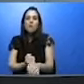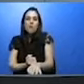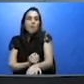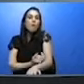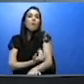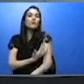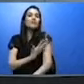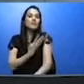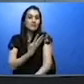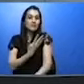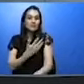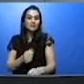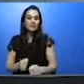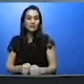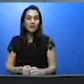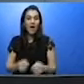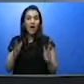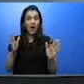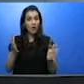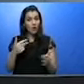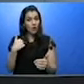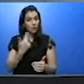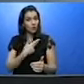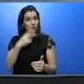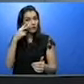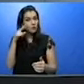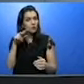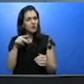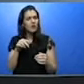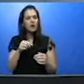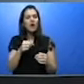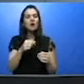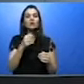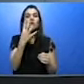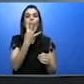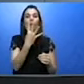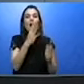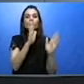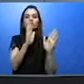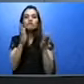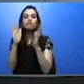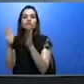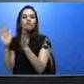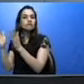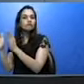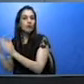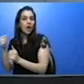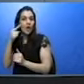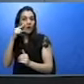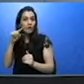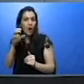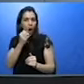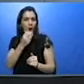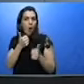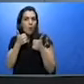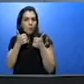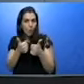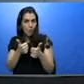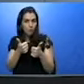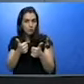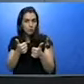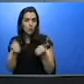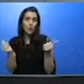as 4 partes do texto e nós vamos ver se ficou bom. Se esse texto, depois de